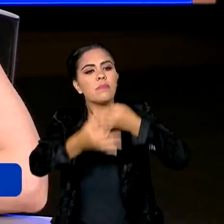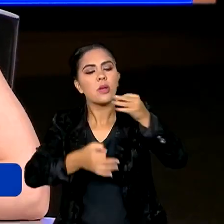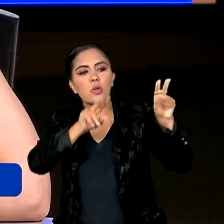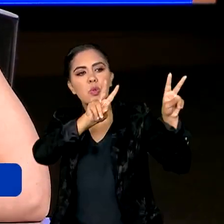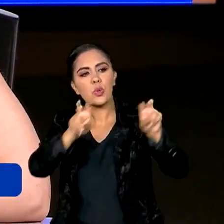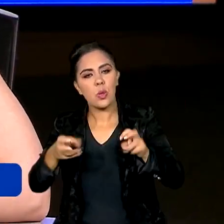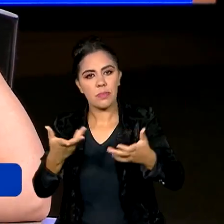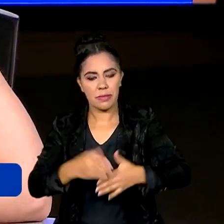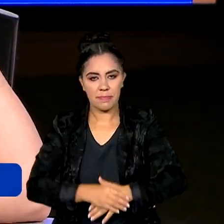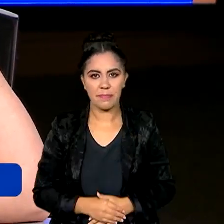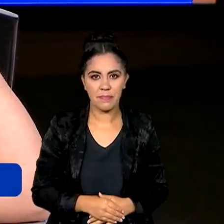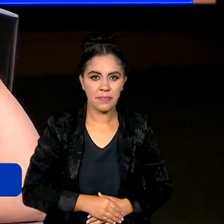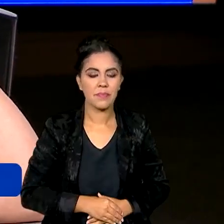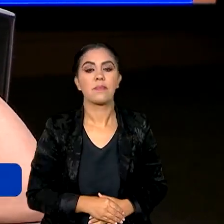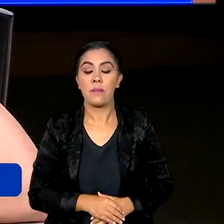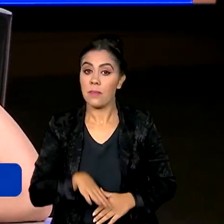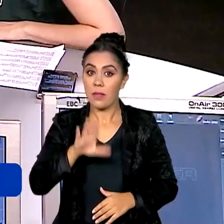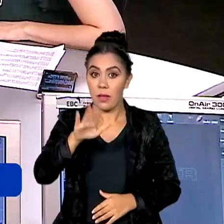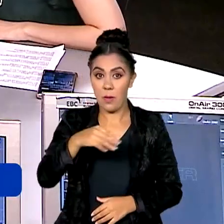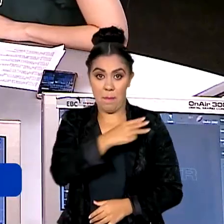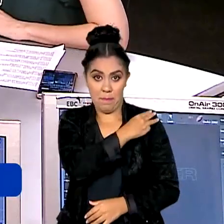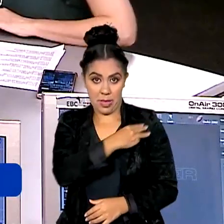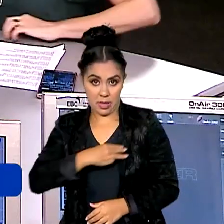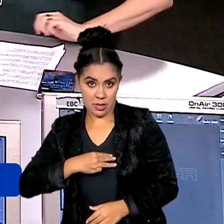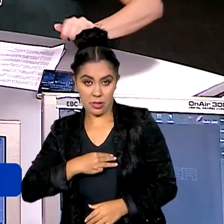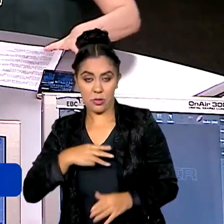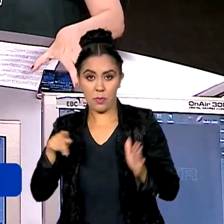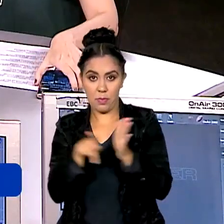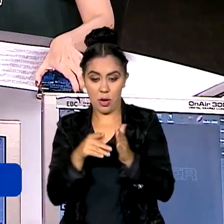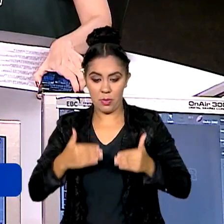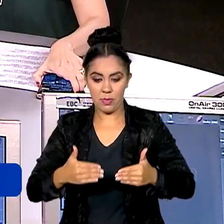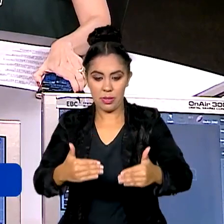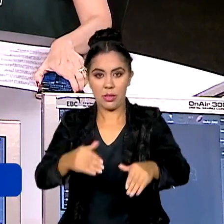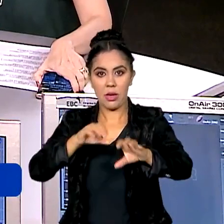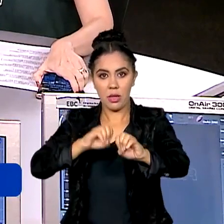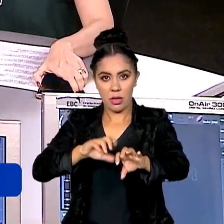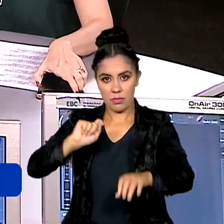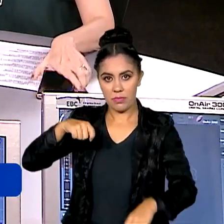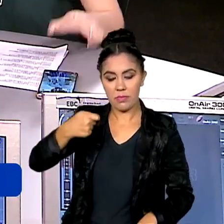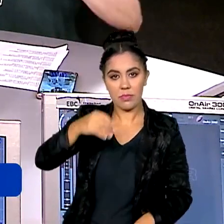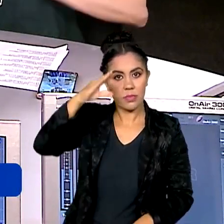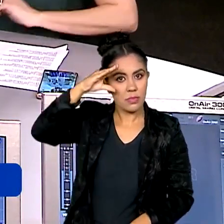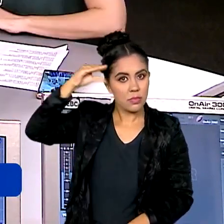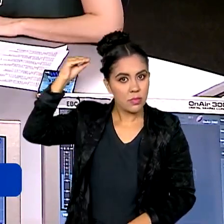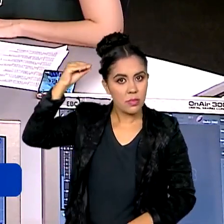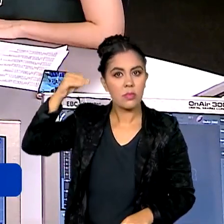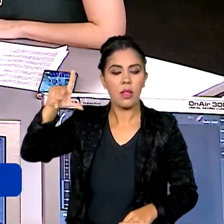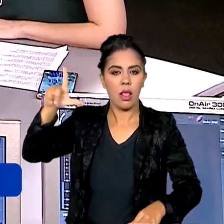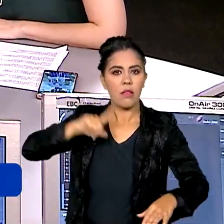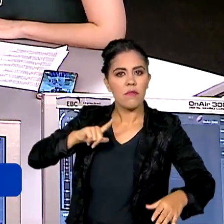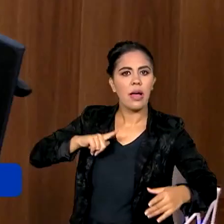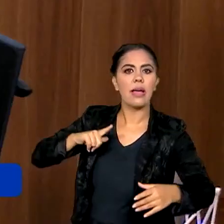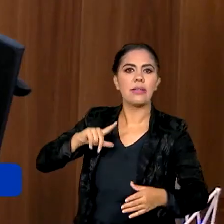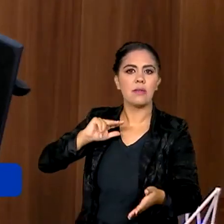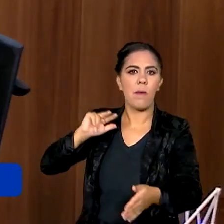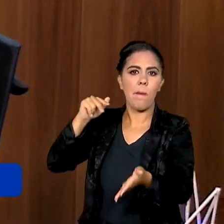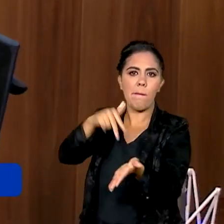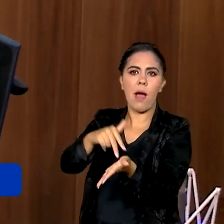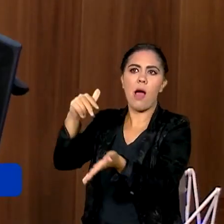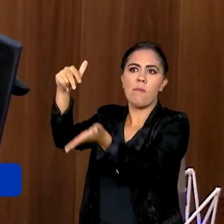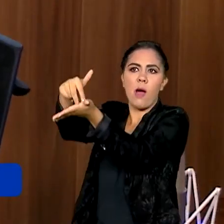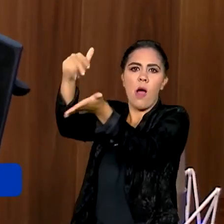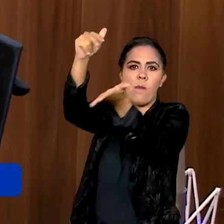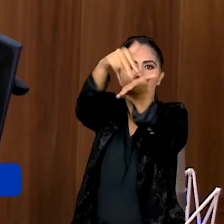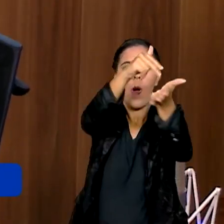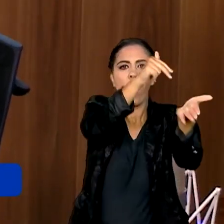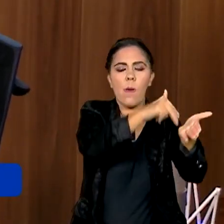Olha, o ministro Camilo fez um grande debate pelo país, porque quando ele